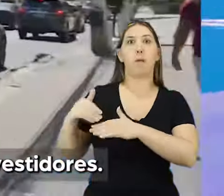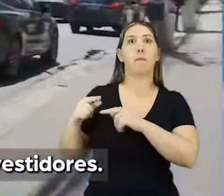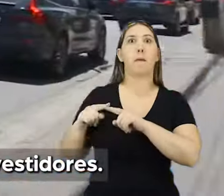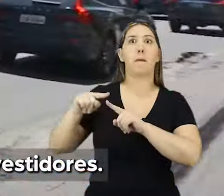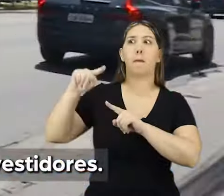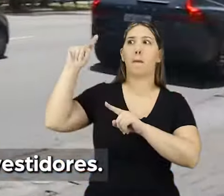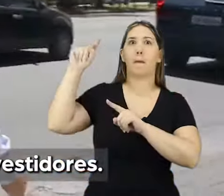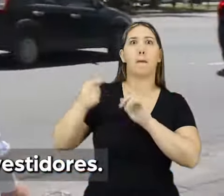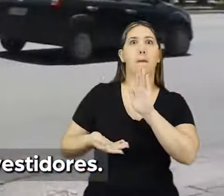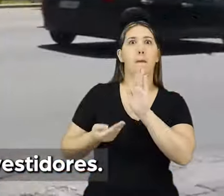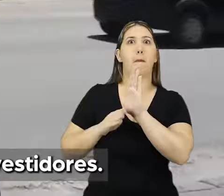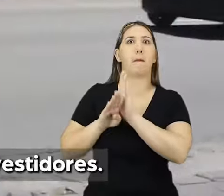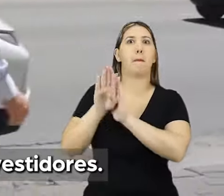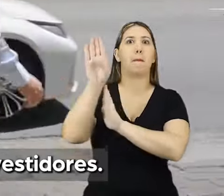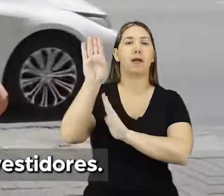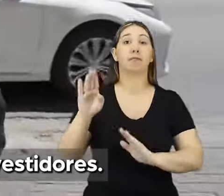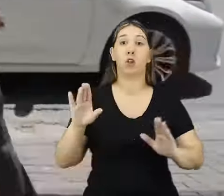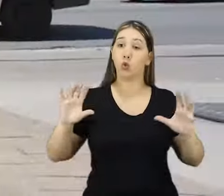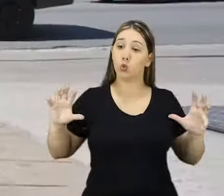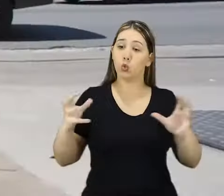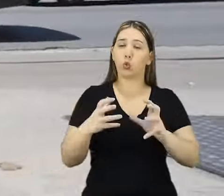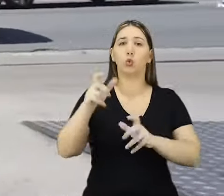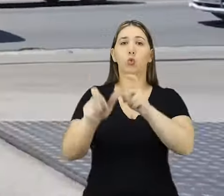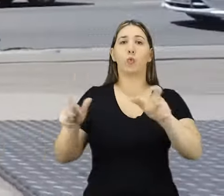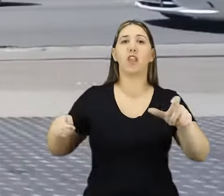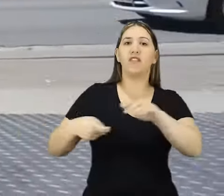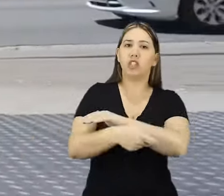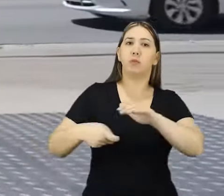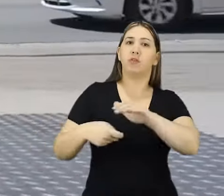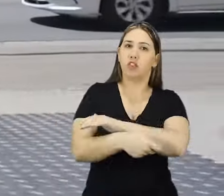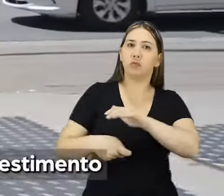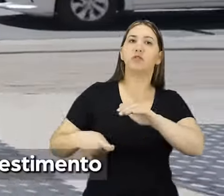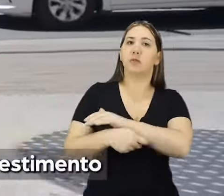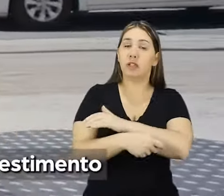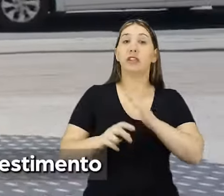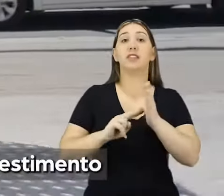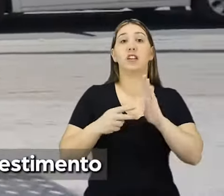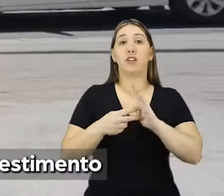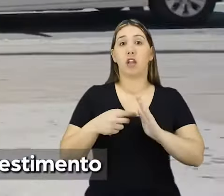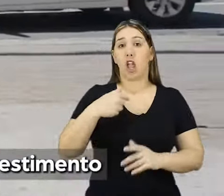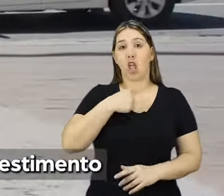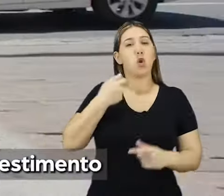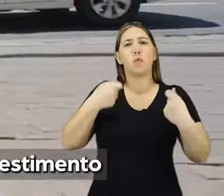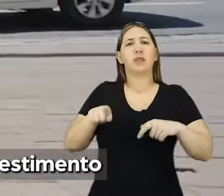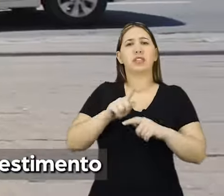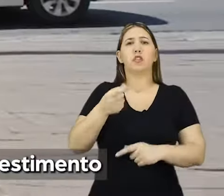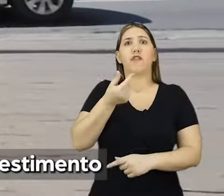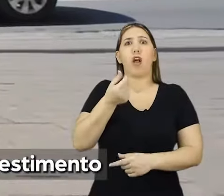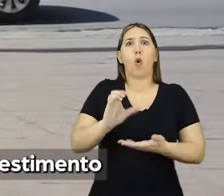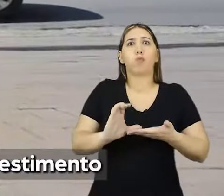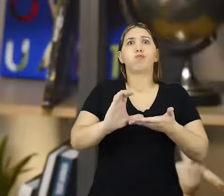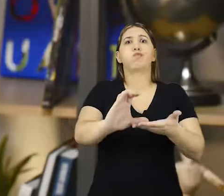Você faz um investimento em conjunto com outros investidores. Isso tem a vantagem de você não precisar de um capital muito alto para fazer